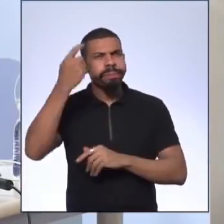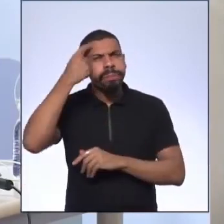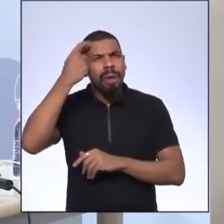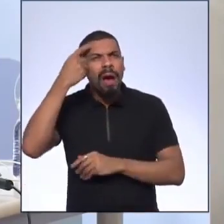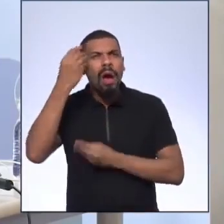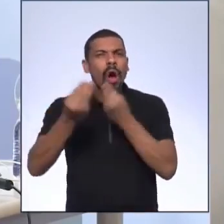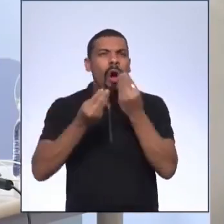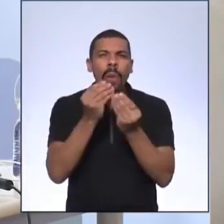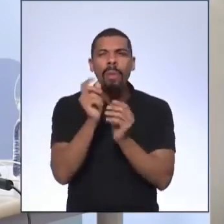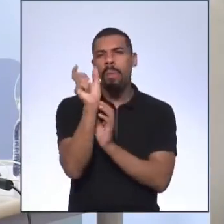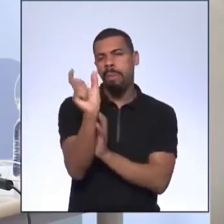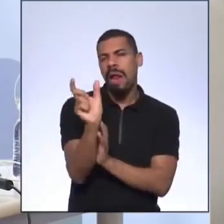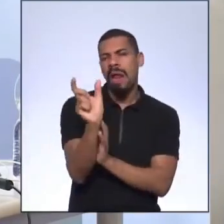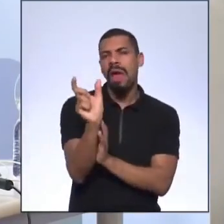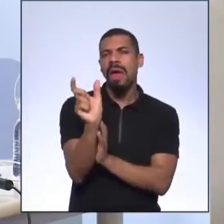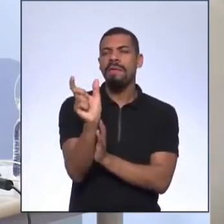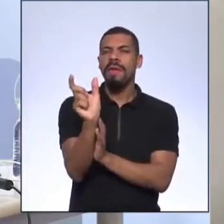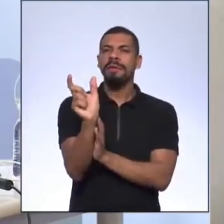aí,